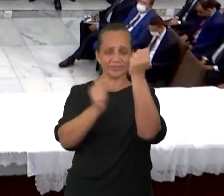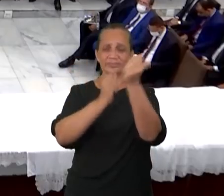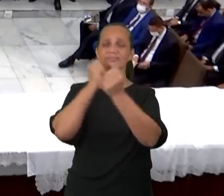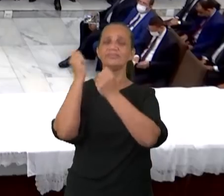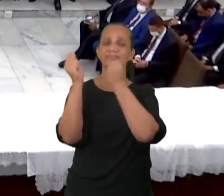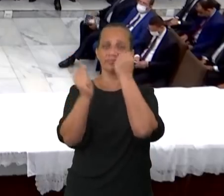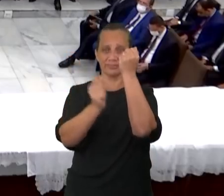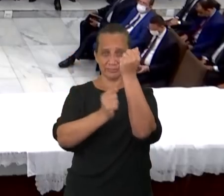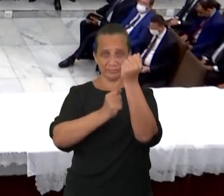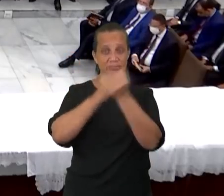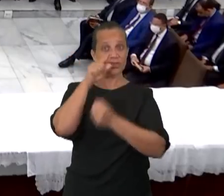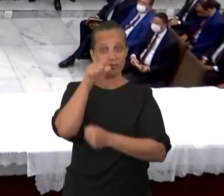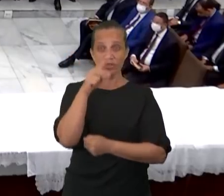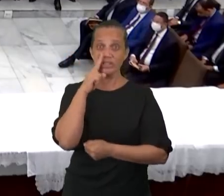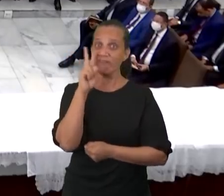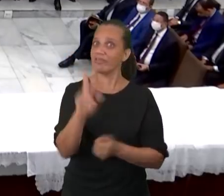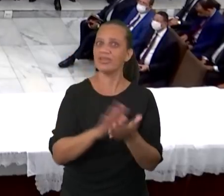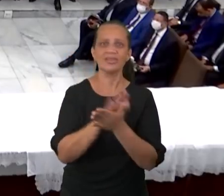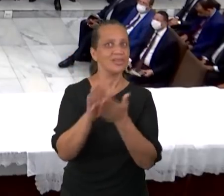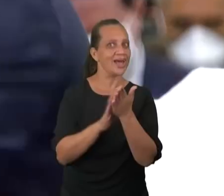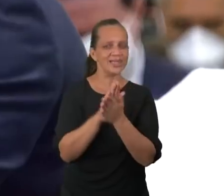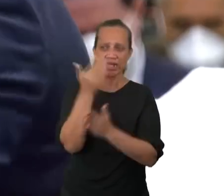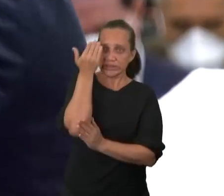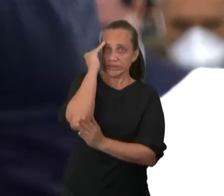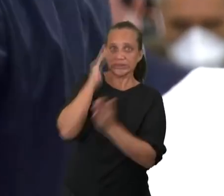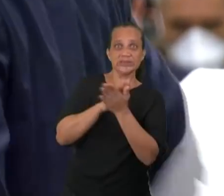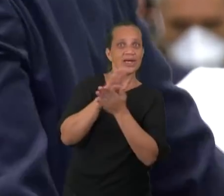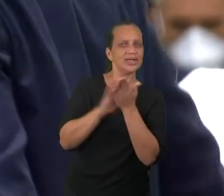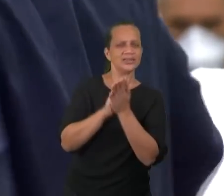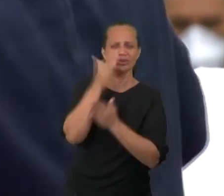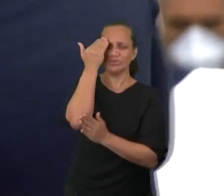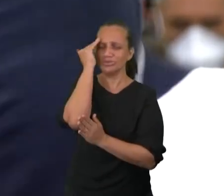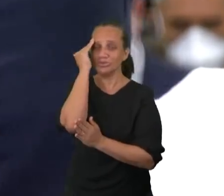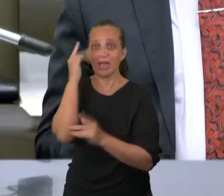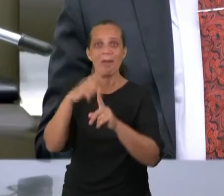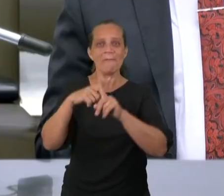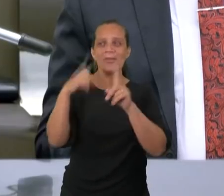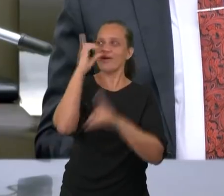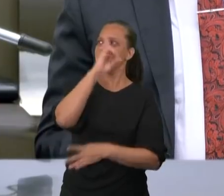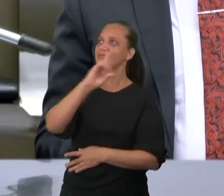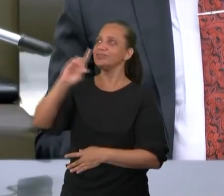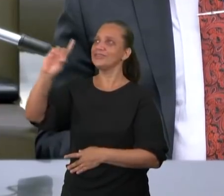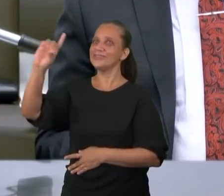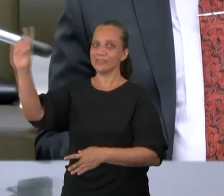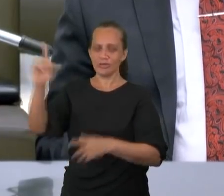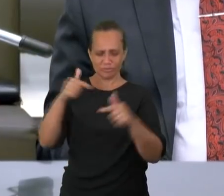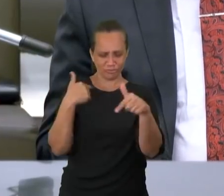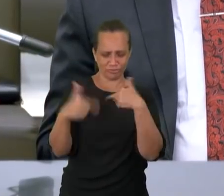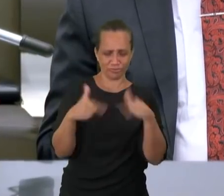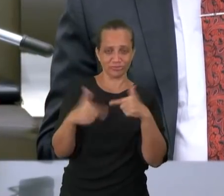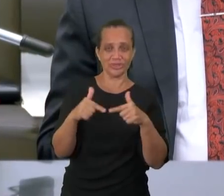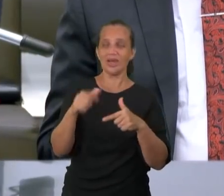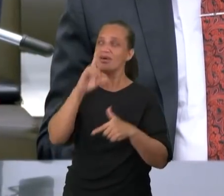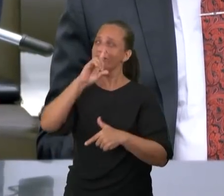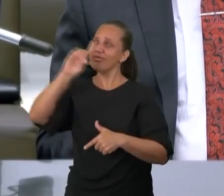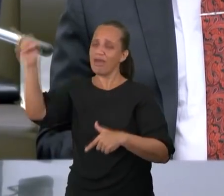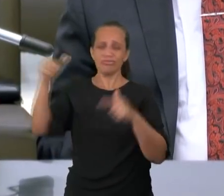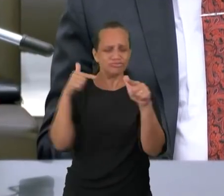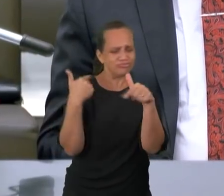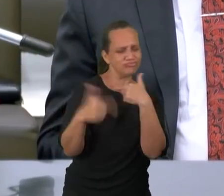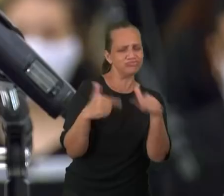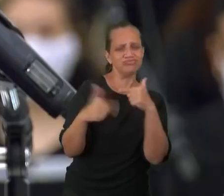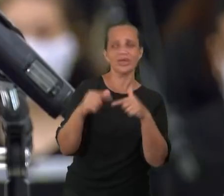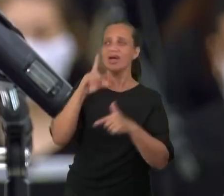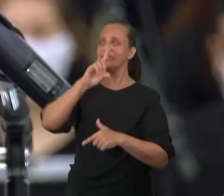Aleluia. Você não está vendo nada, não entende nada, não compreende nada, mas Deus está trabalhando. Deus está